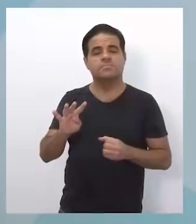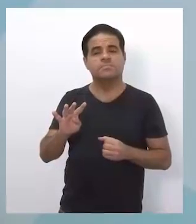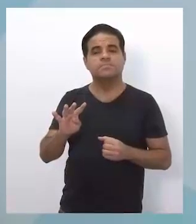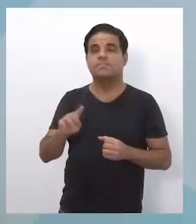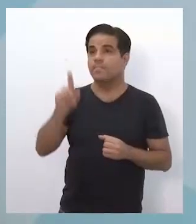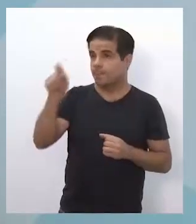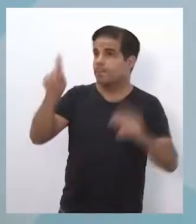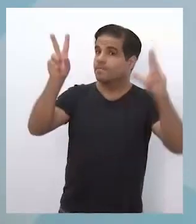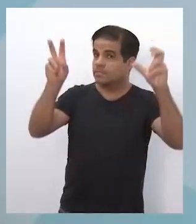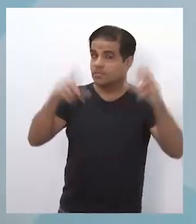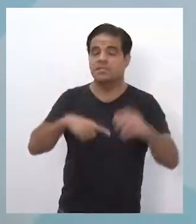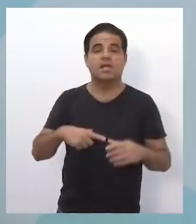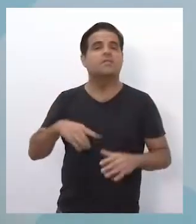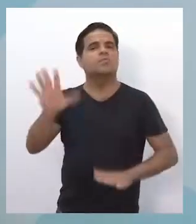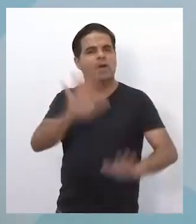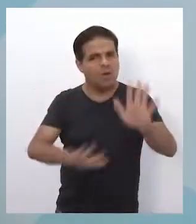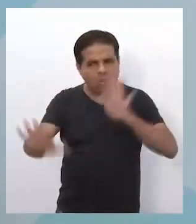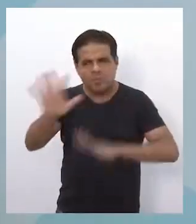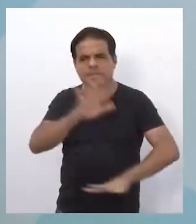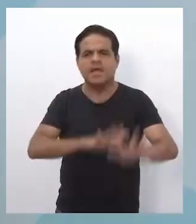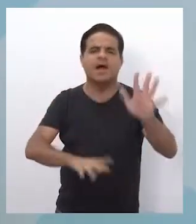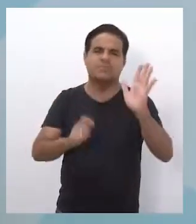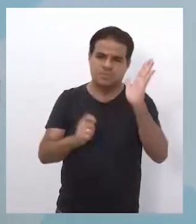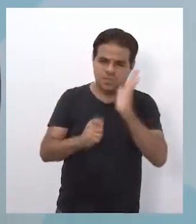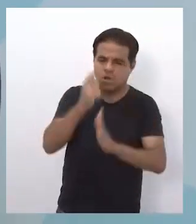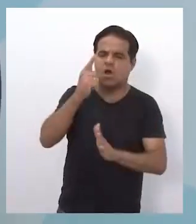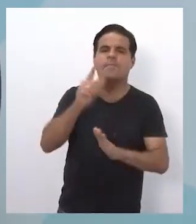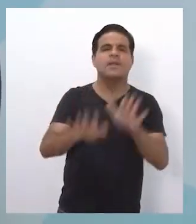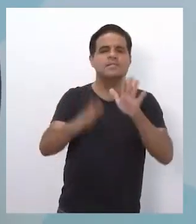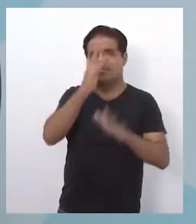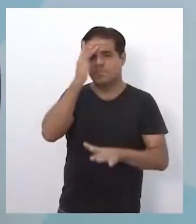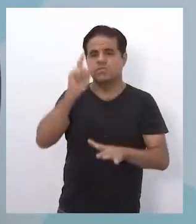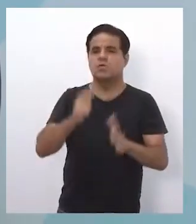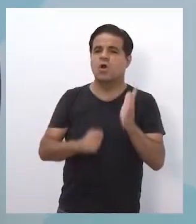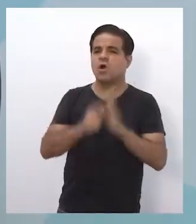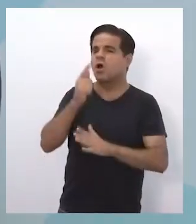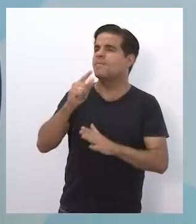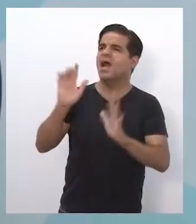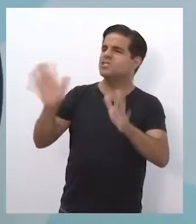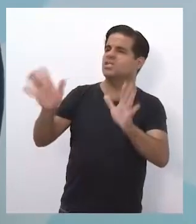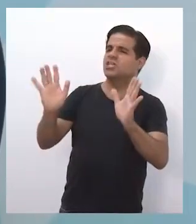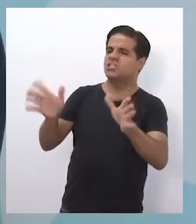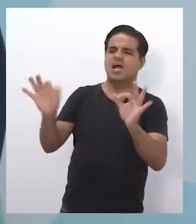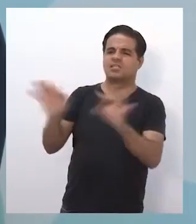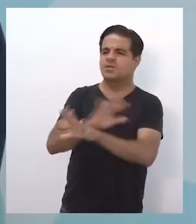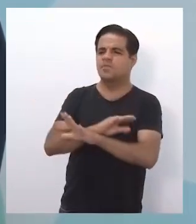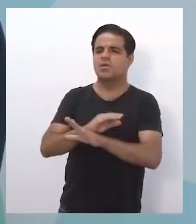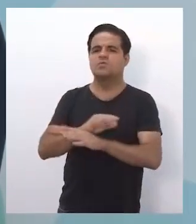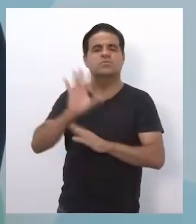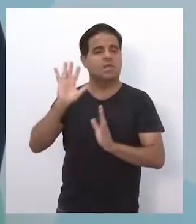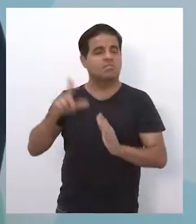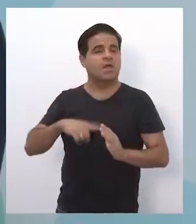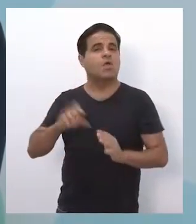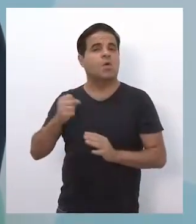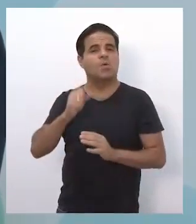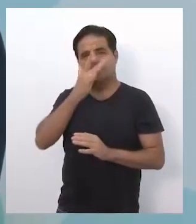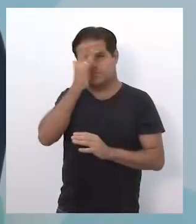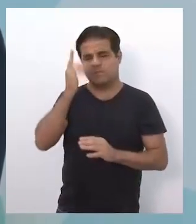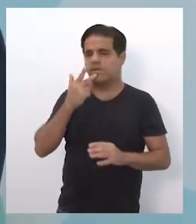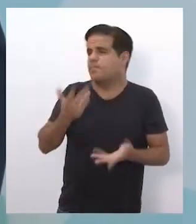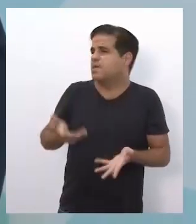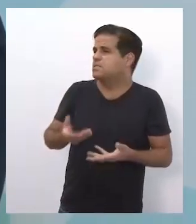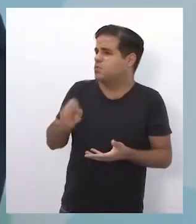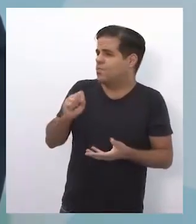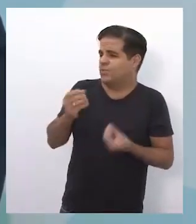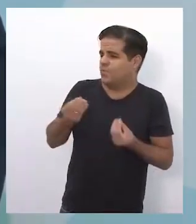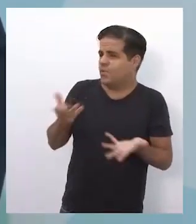nesse caso, tem que tomar muito cuidado quando você compra, porque às vezes a pessoa fala, não, esse já veio com 8. Tá, mas veio com 8